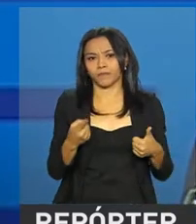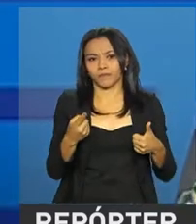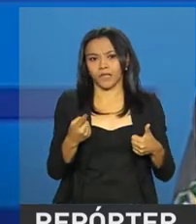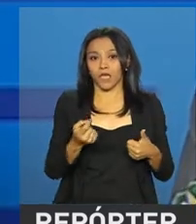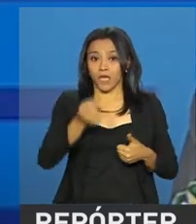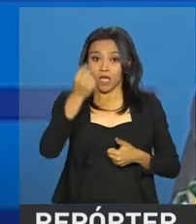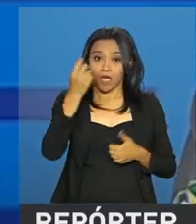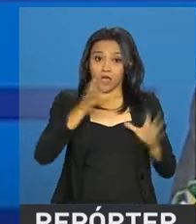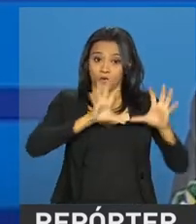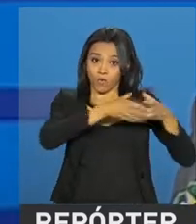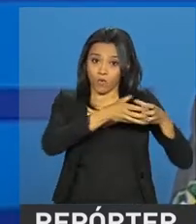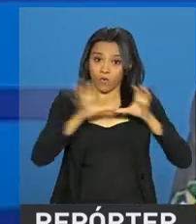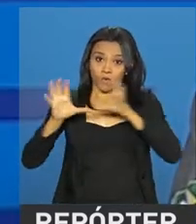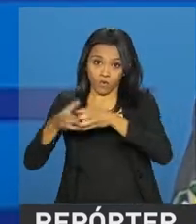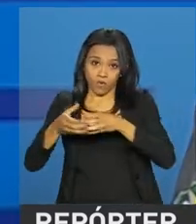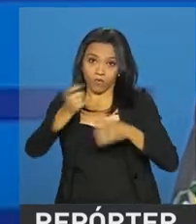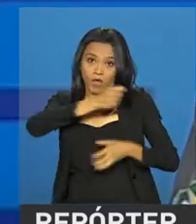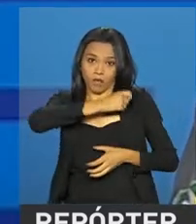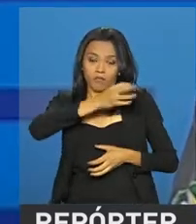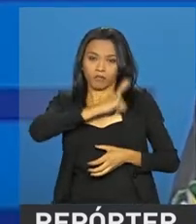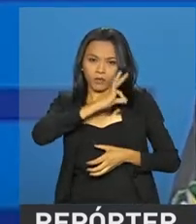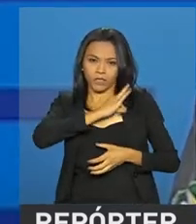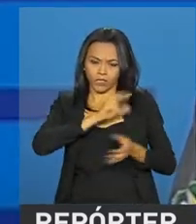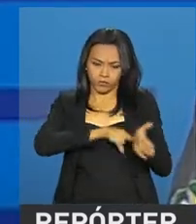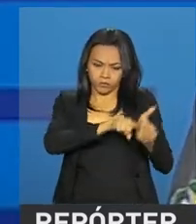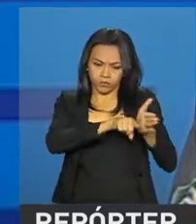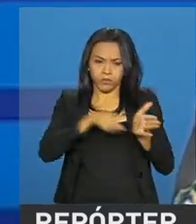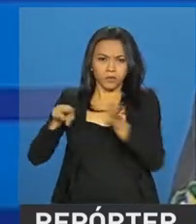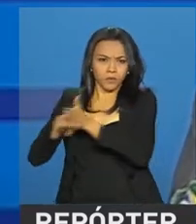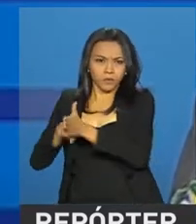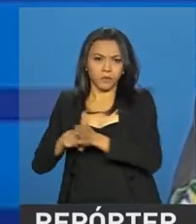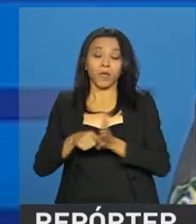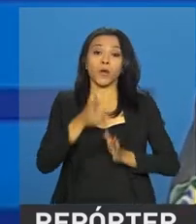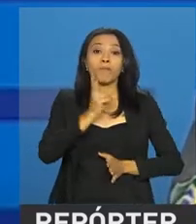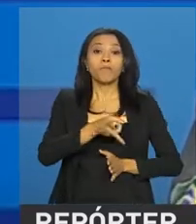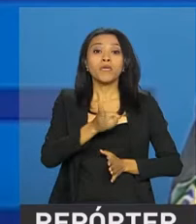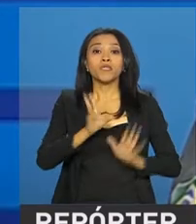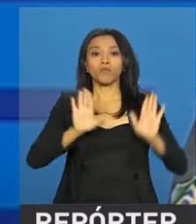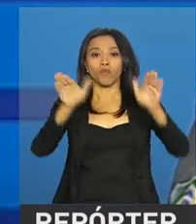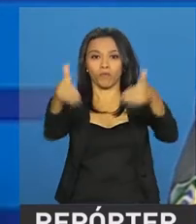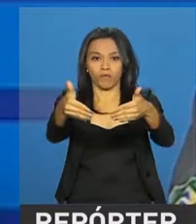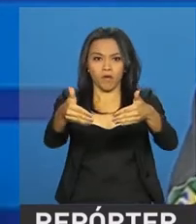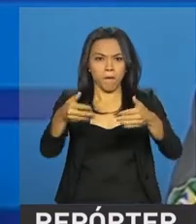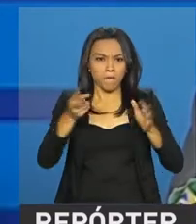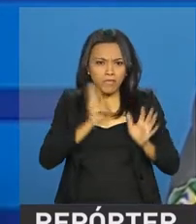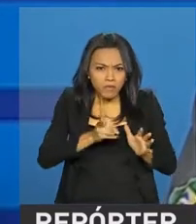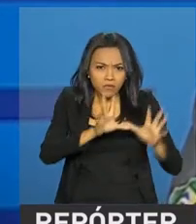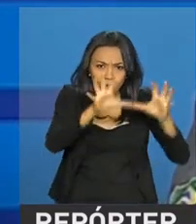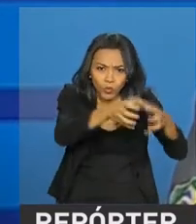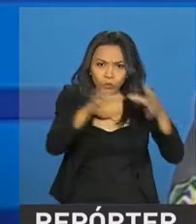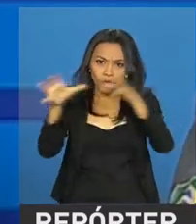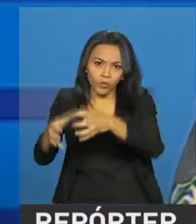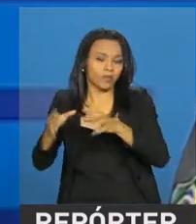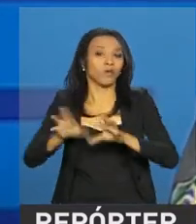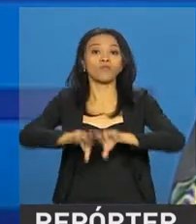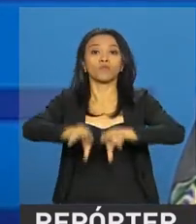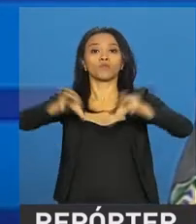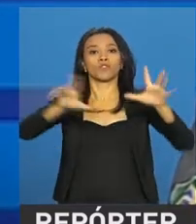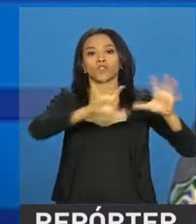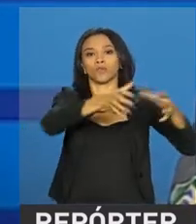duas operações. São operações que têm o mesmo foco, mas não são os mesmos grupos. Tá? Então, assim, a operação